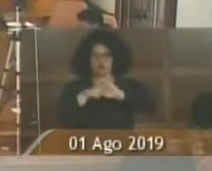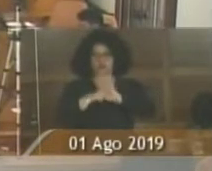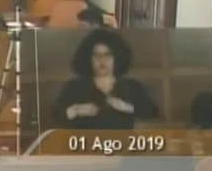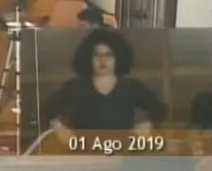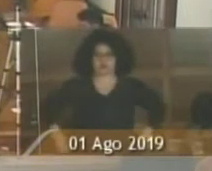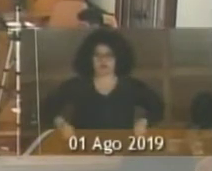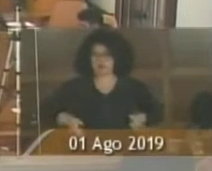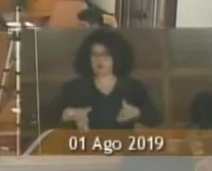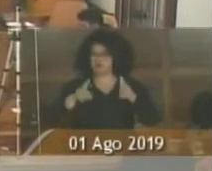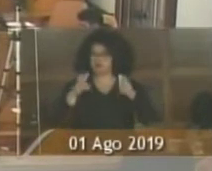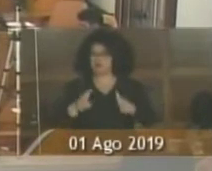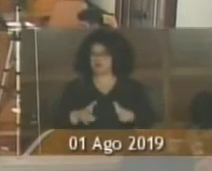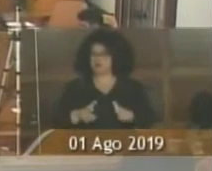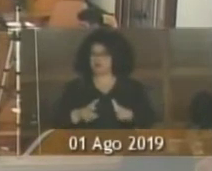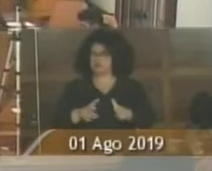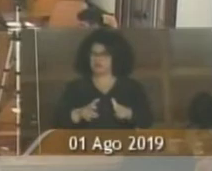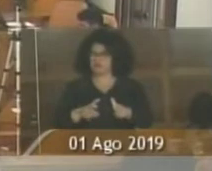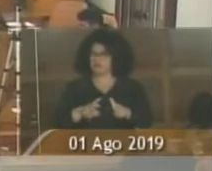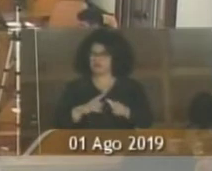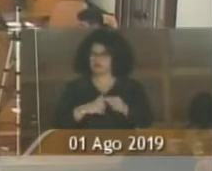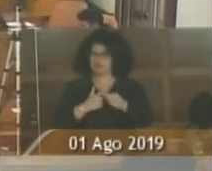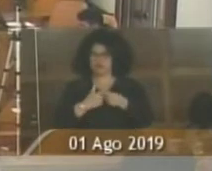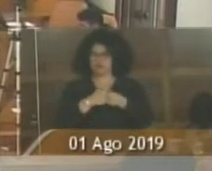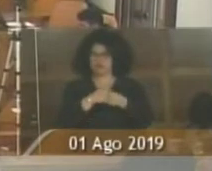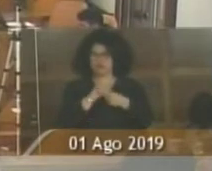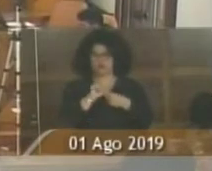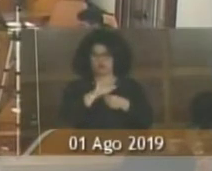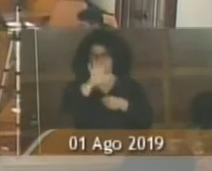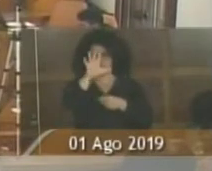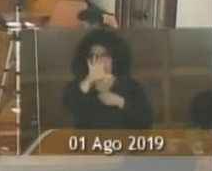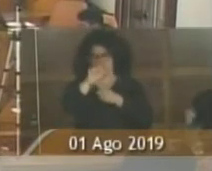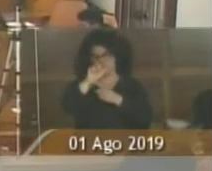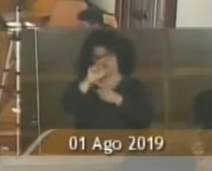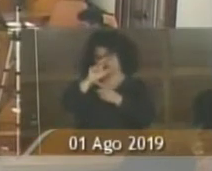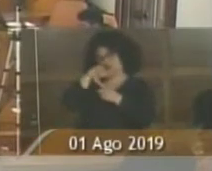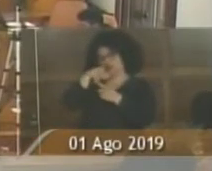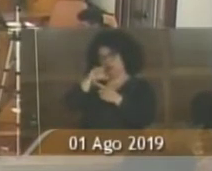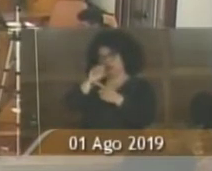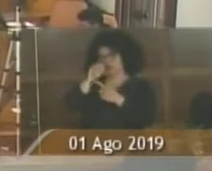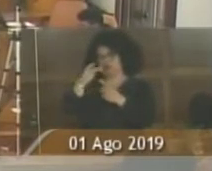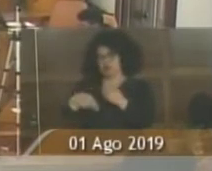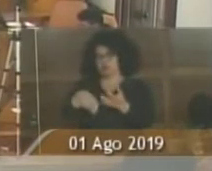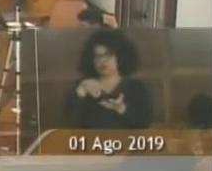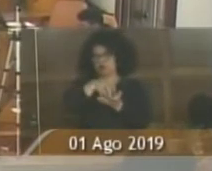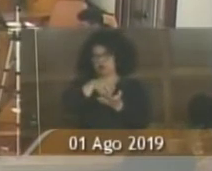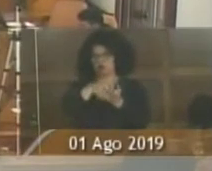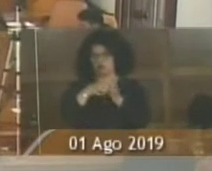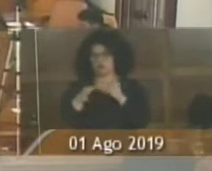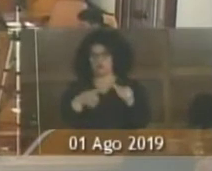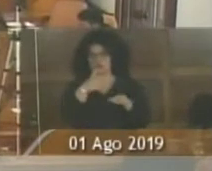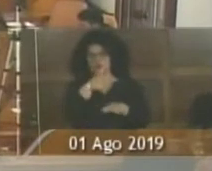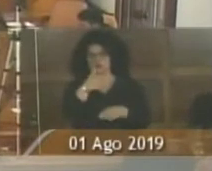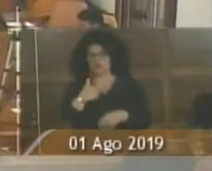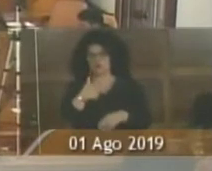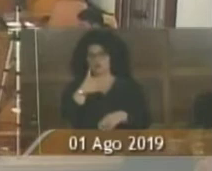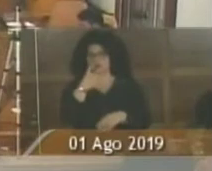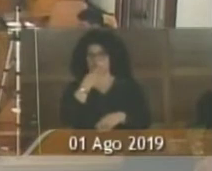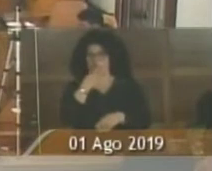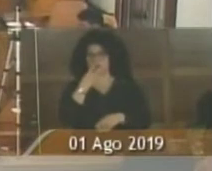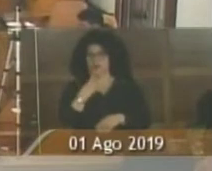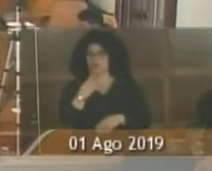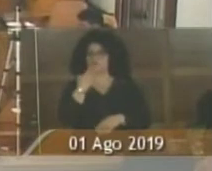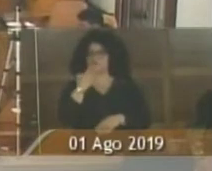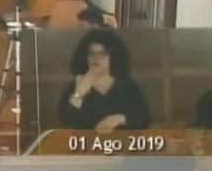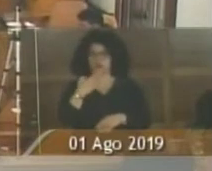Bacharel Armando de Carvalho Jordão, bairro Morro do Carmo. Indicação 2243, indicando a colocação de uma faixa de pedestre na